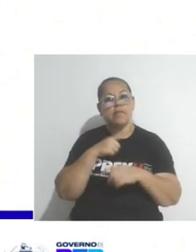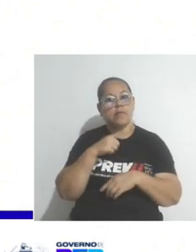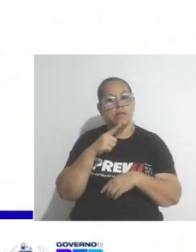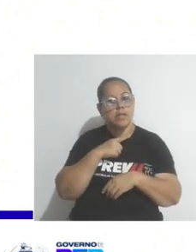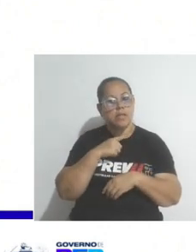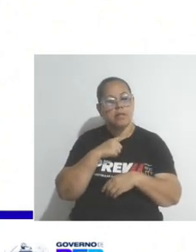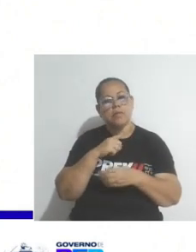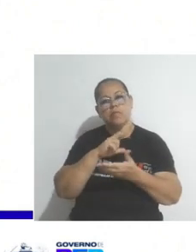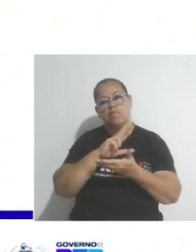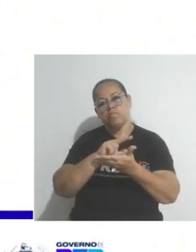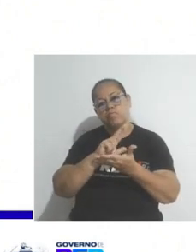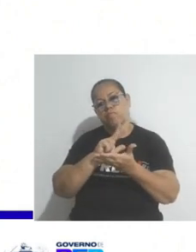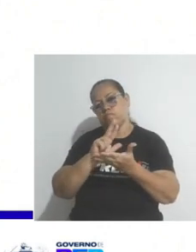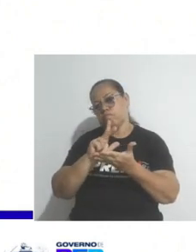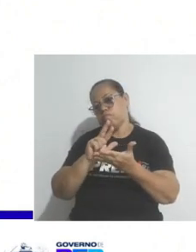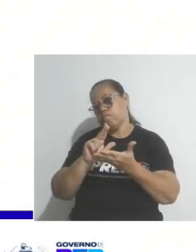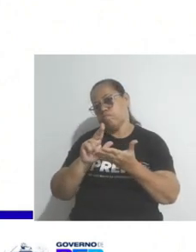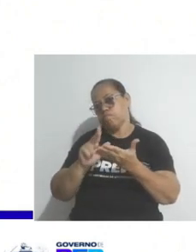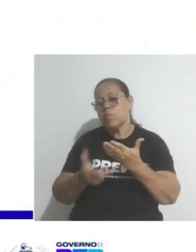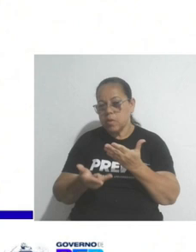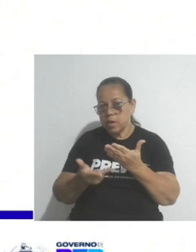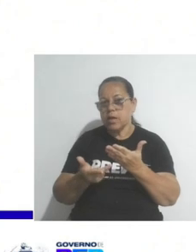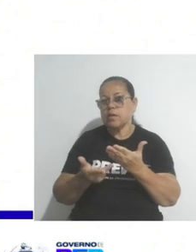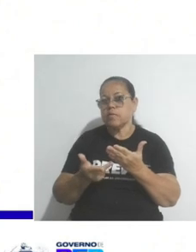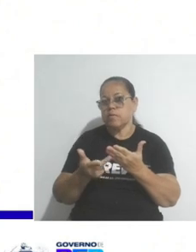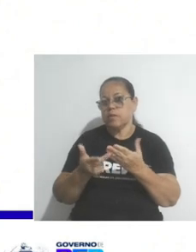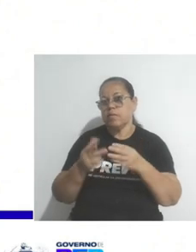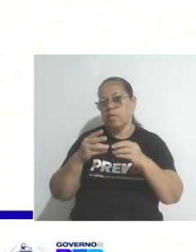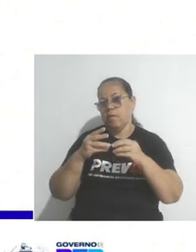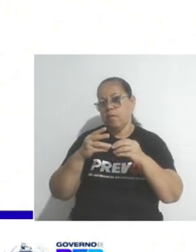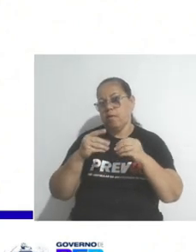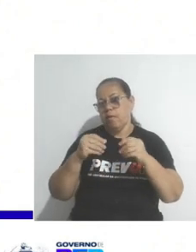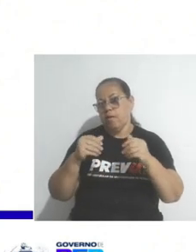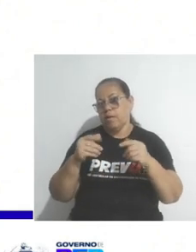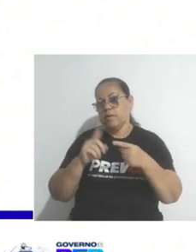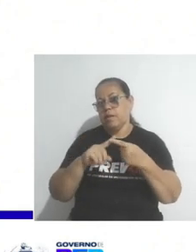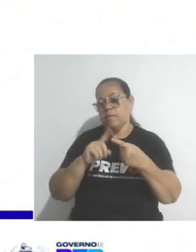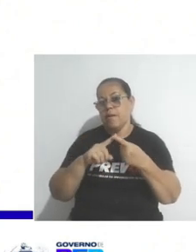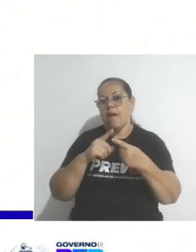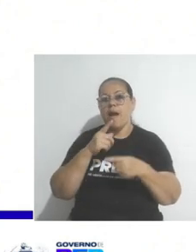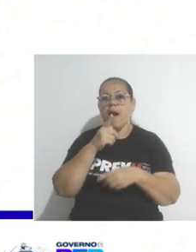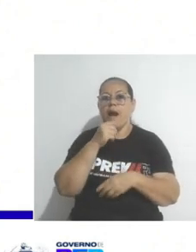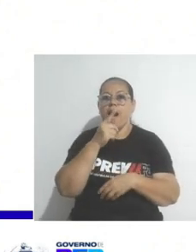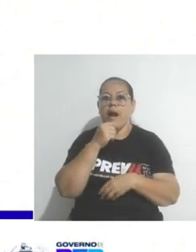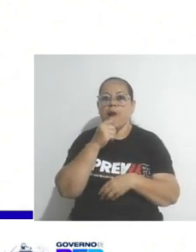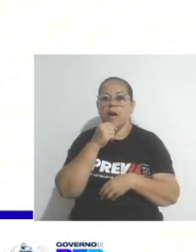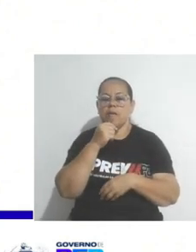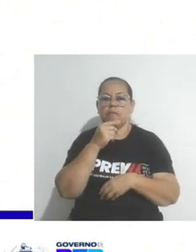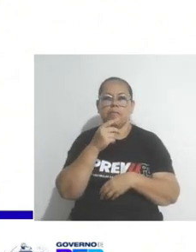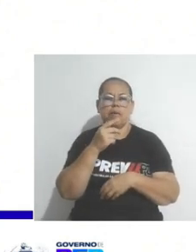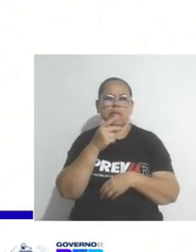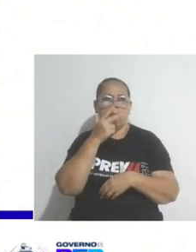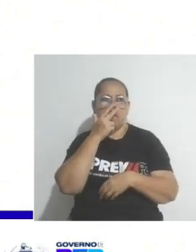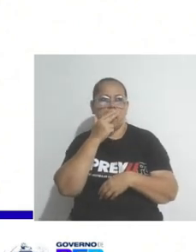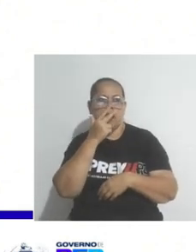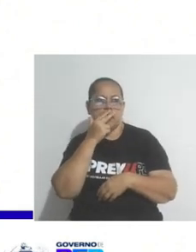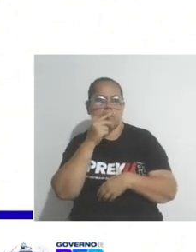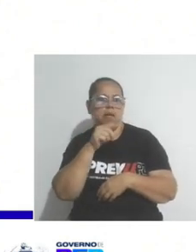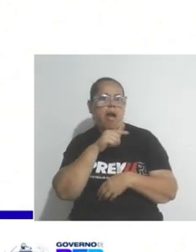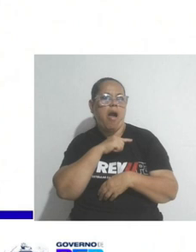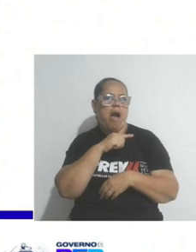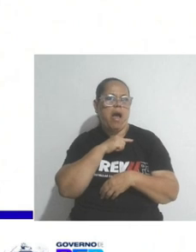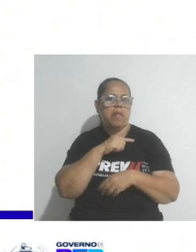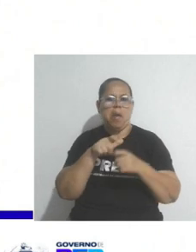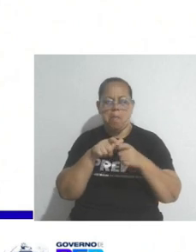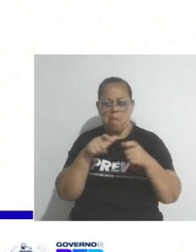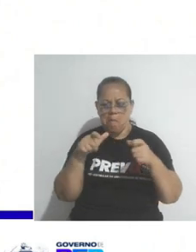substrato material e água no lençol para que a gente não fique com essa ideia aqui de ser um grande bolsão